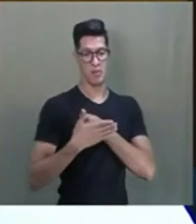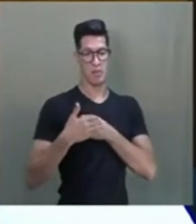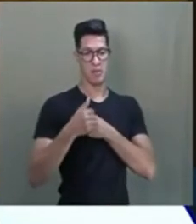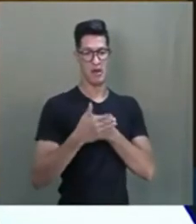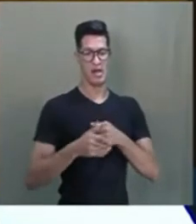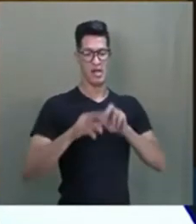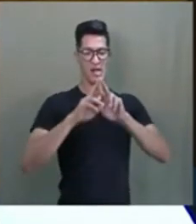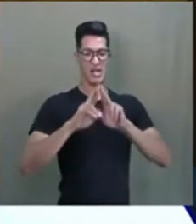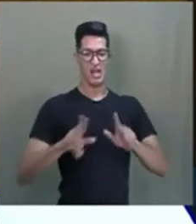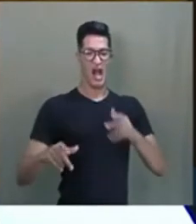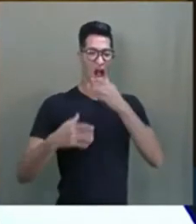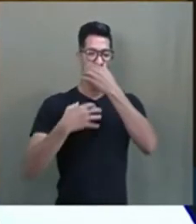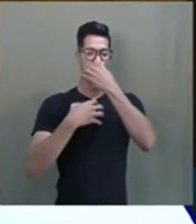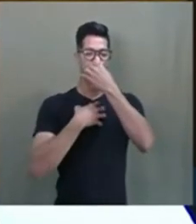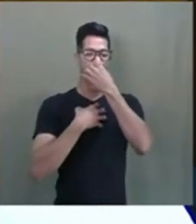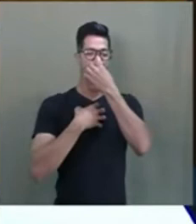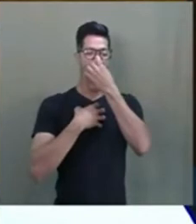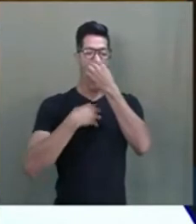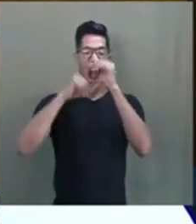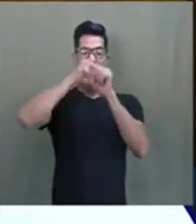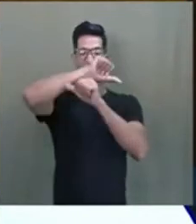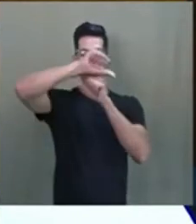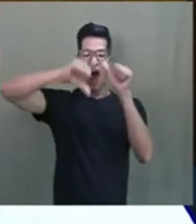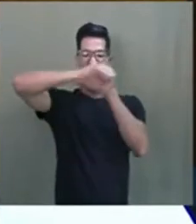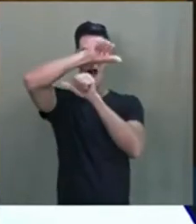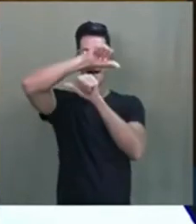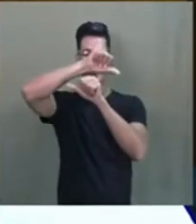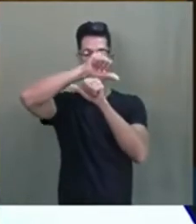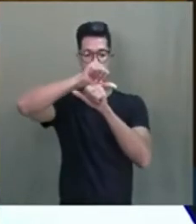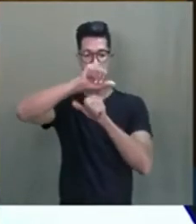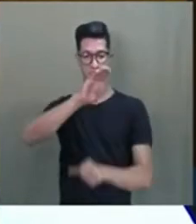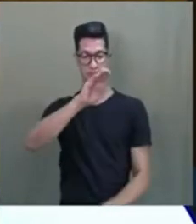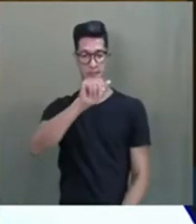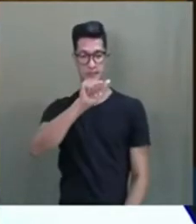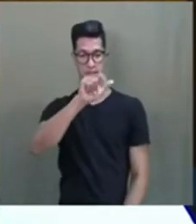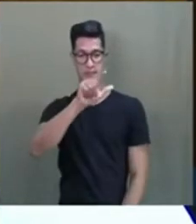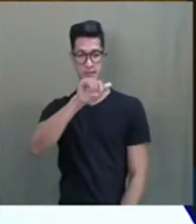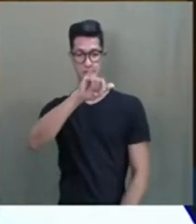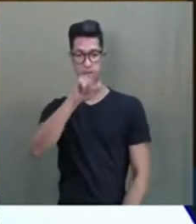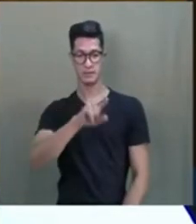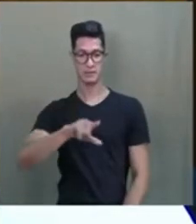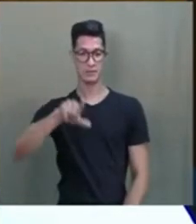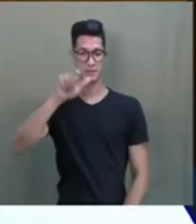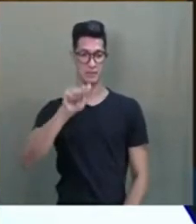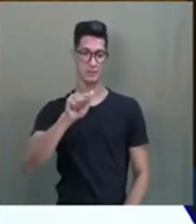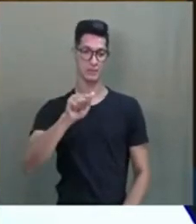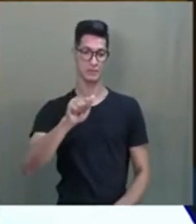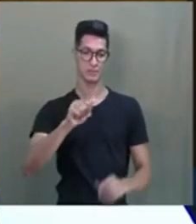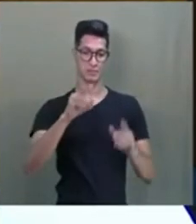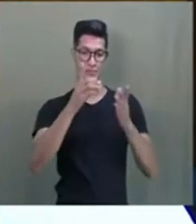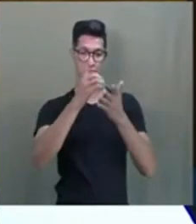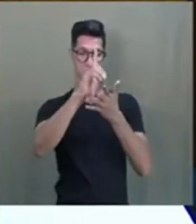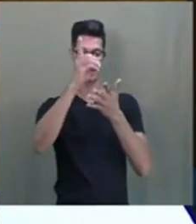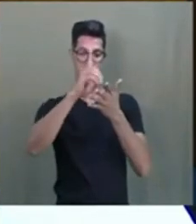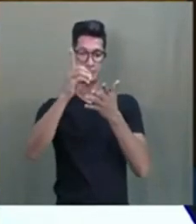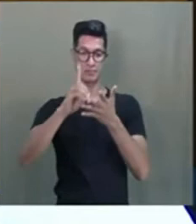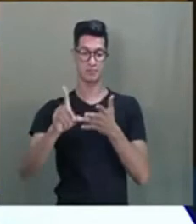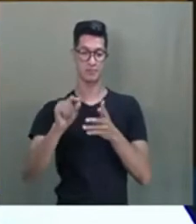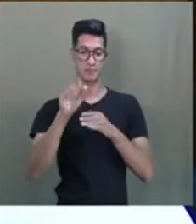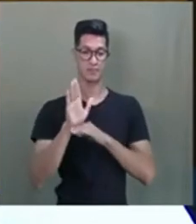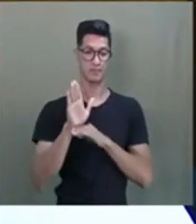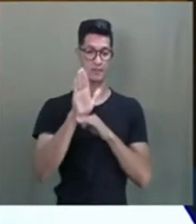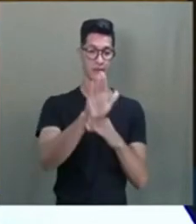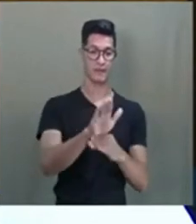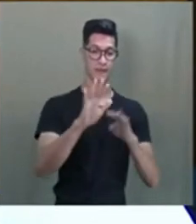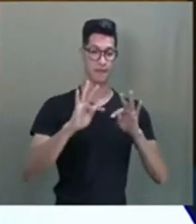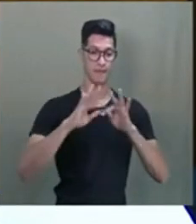diferentes aspirações e transformá-las em balizas coletivas. Diretrizes que